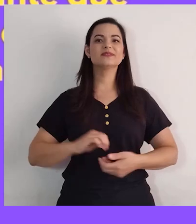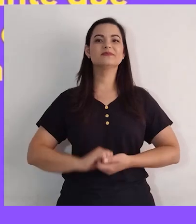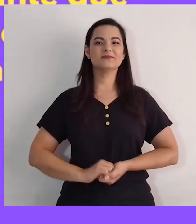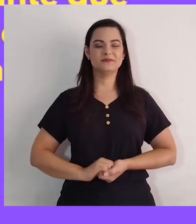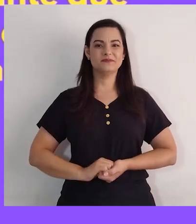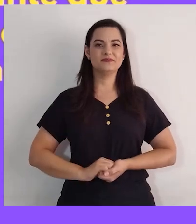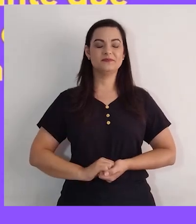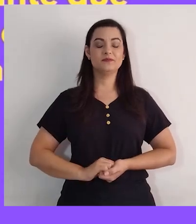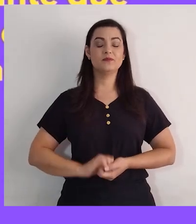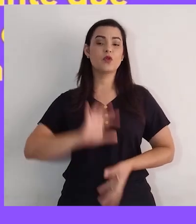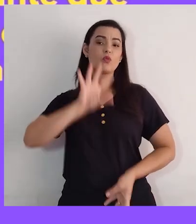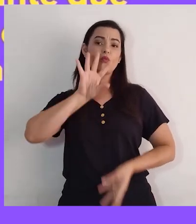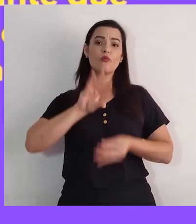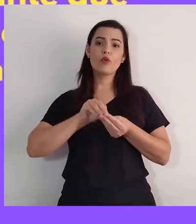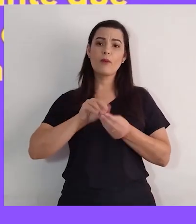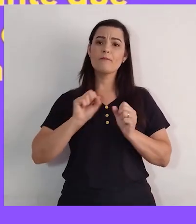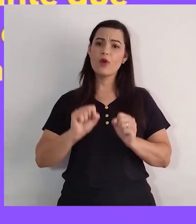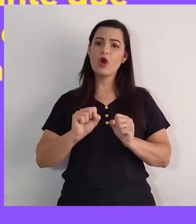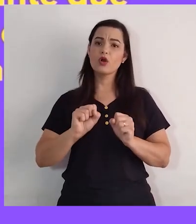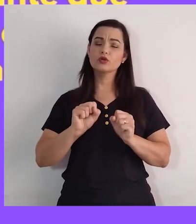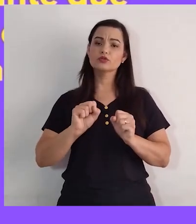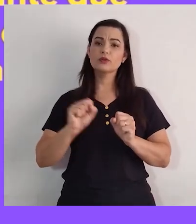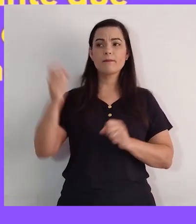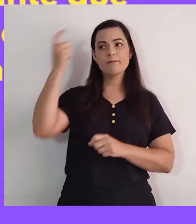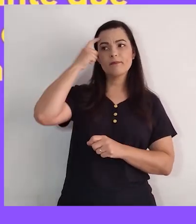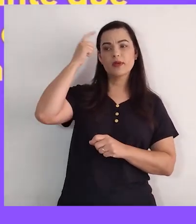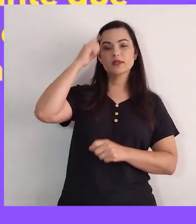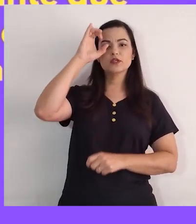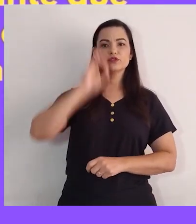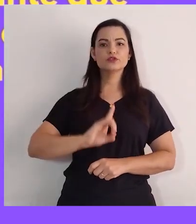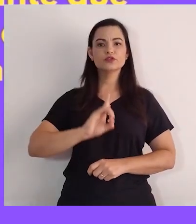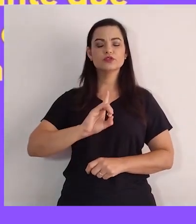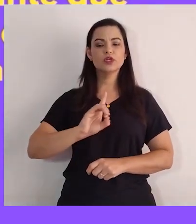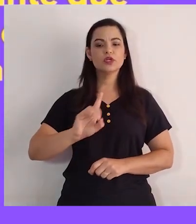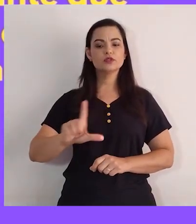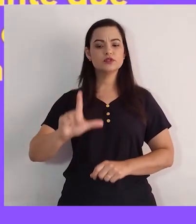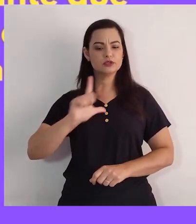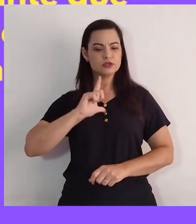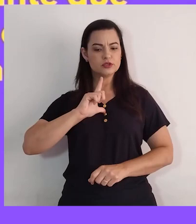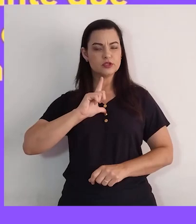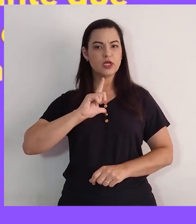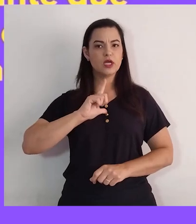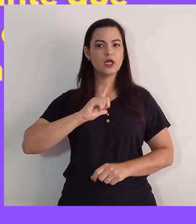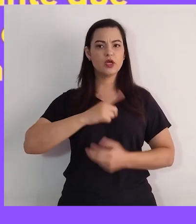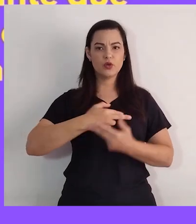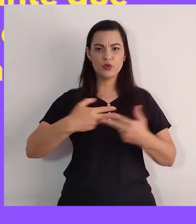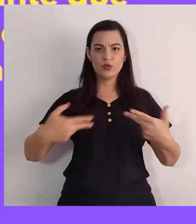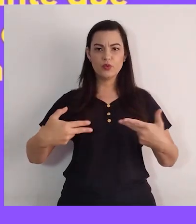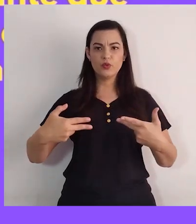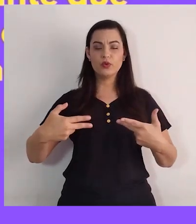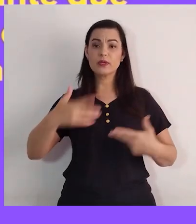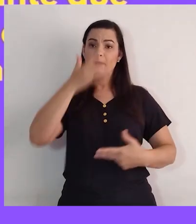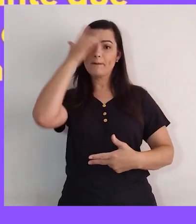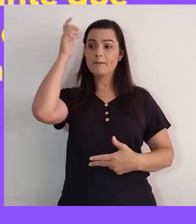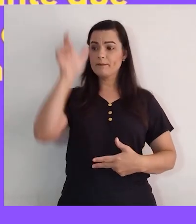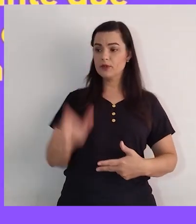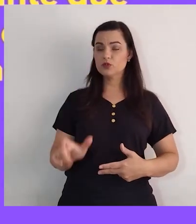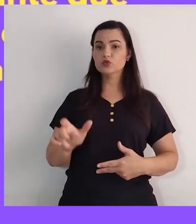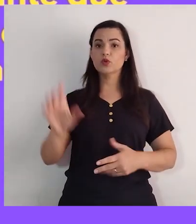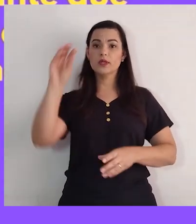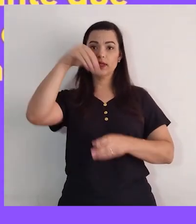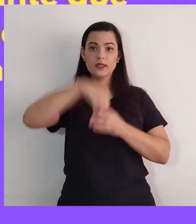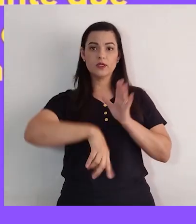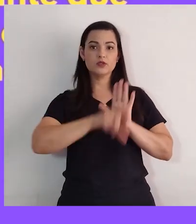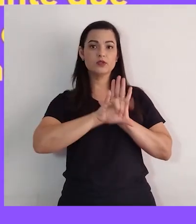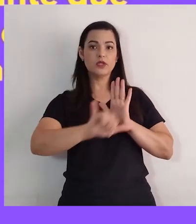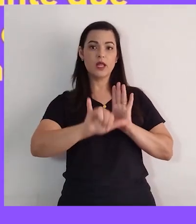De forma resumida, pode-se pensar no direito de propriedade como o direito de uma pessoa, dentro dos limites da lei, de dispor e